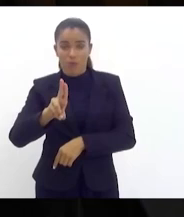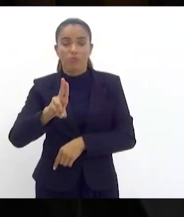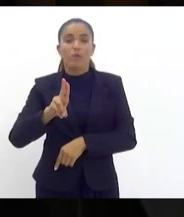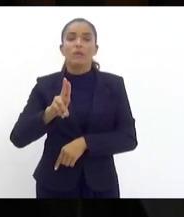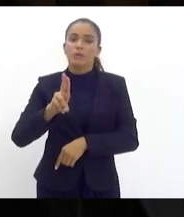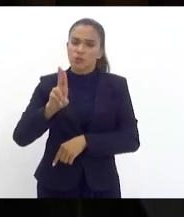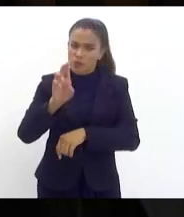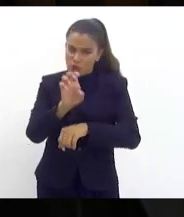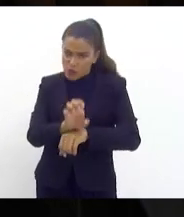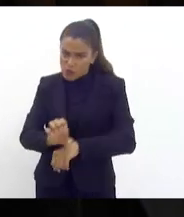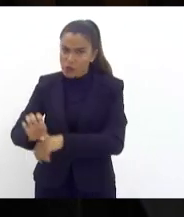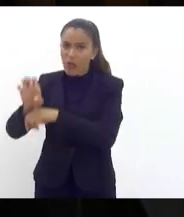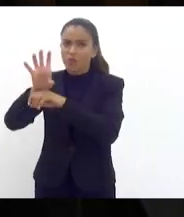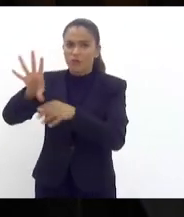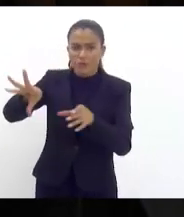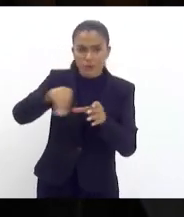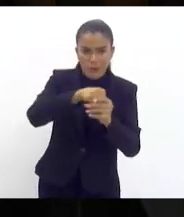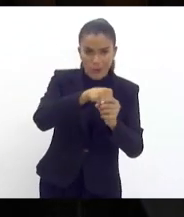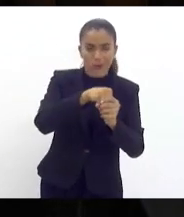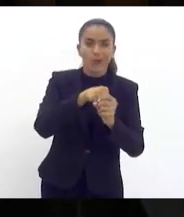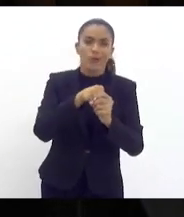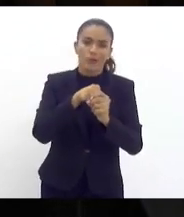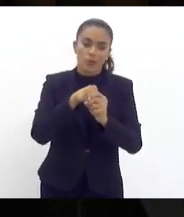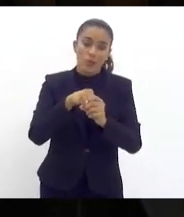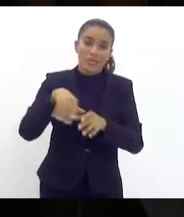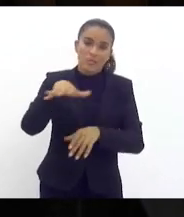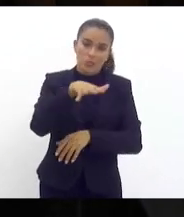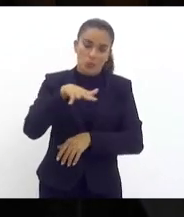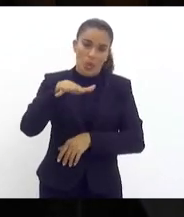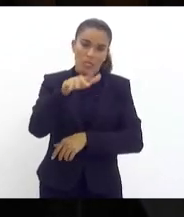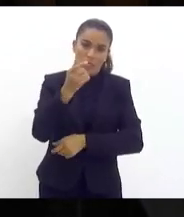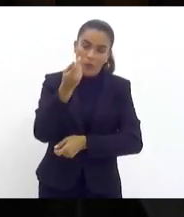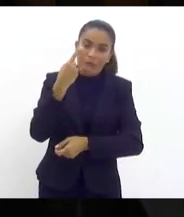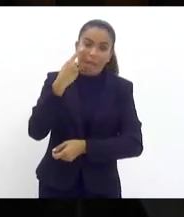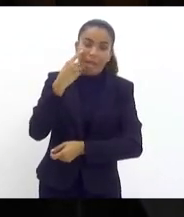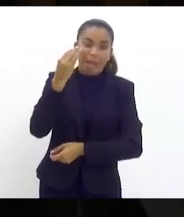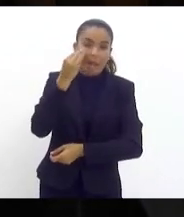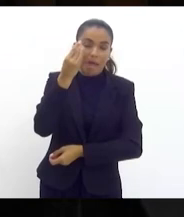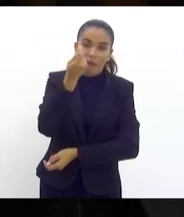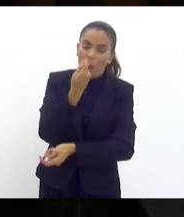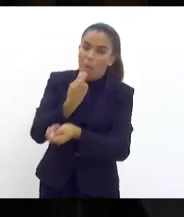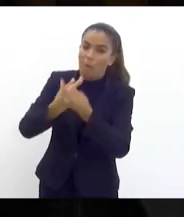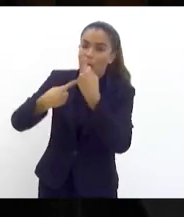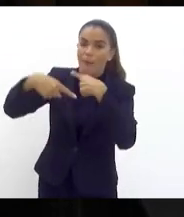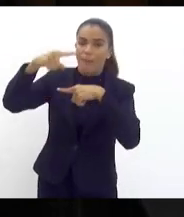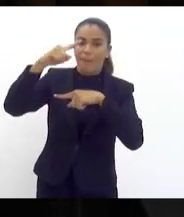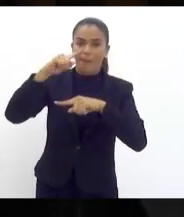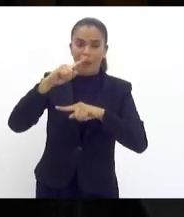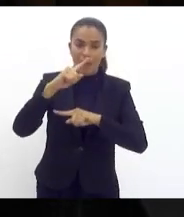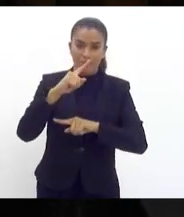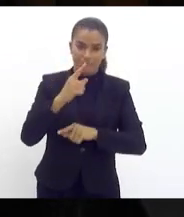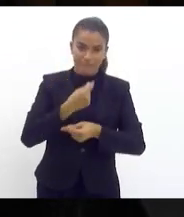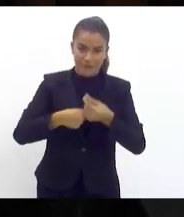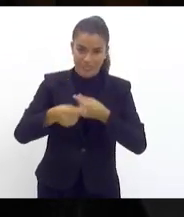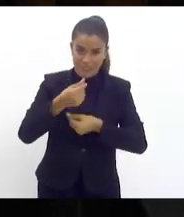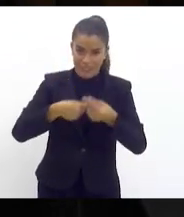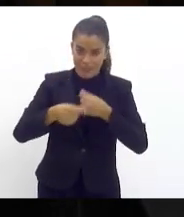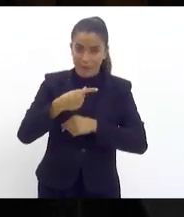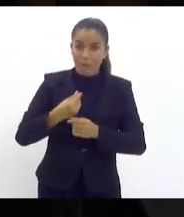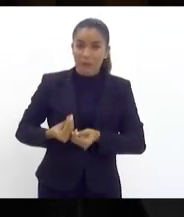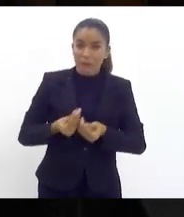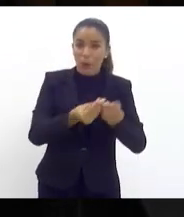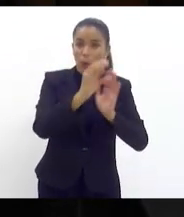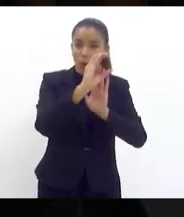estados também já foram incluídos no regime, entregaram a Haddad um ofício com reivindicações